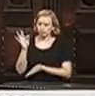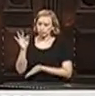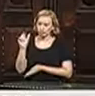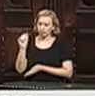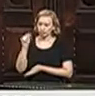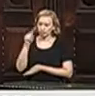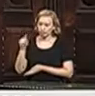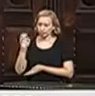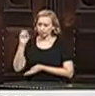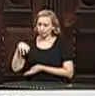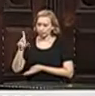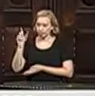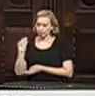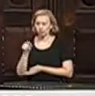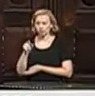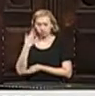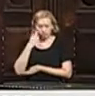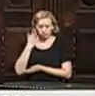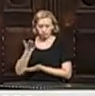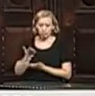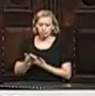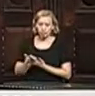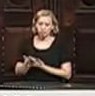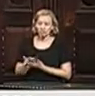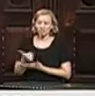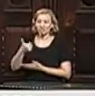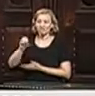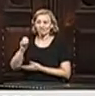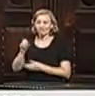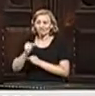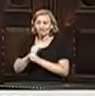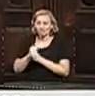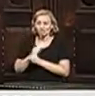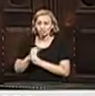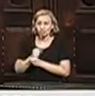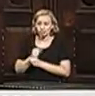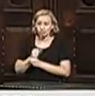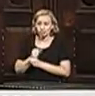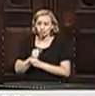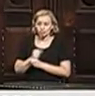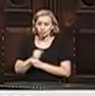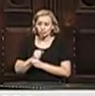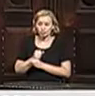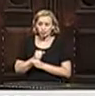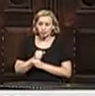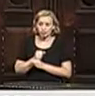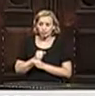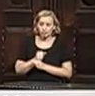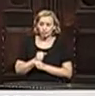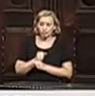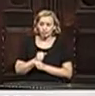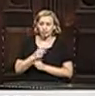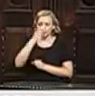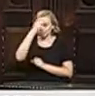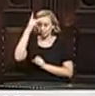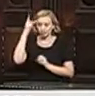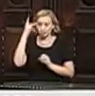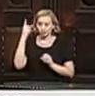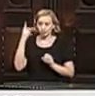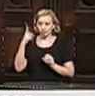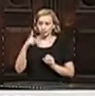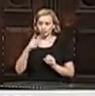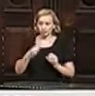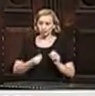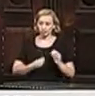anos e o gestor público se quedou e mora, você não pode tirar